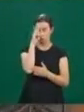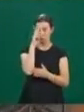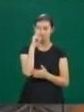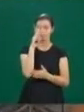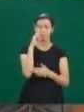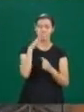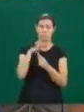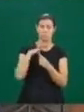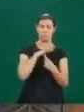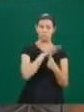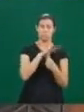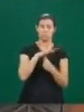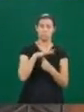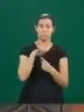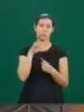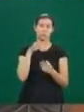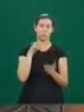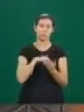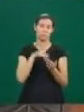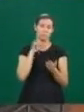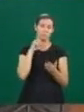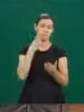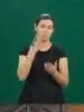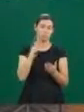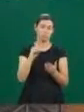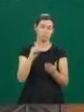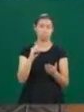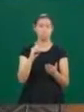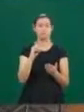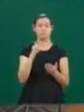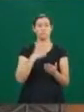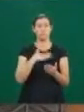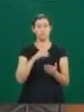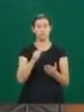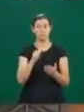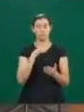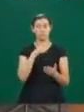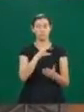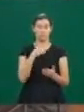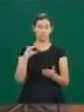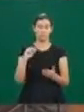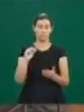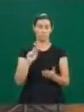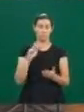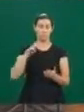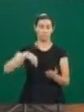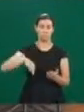lembrando que a feira fica no dia, até dia 30 de agosto aqui no Centro de Convivência do Campus Moarama da UFO.